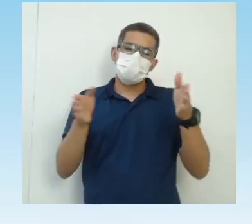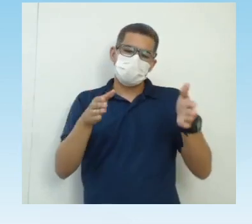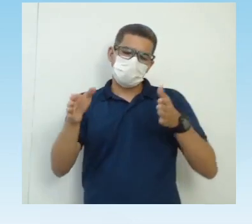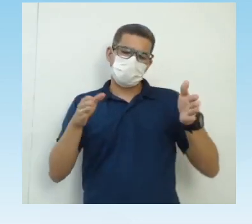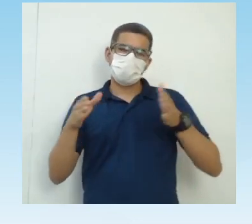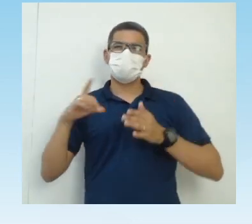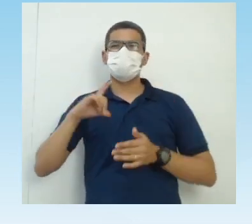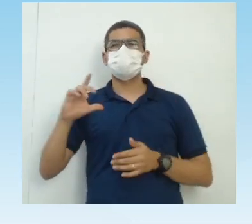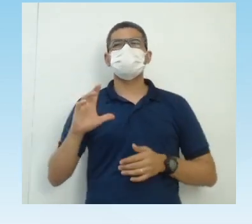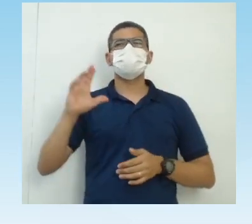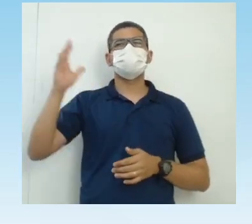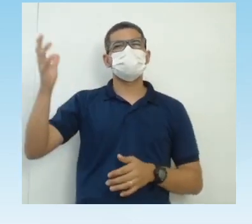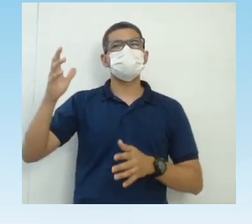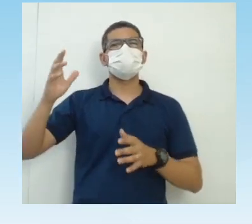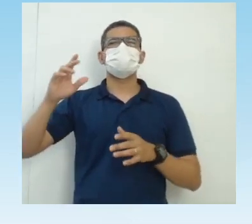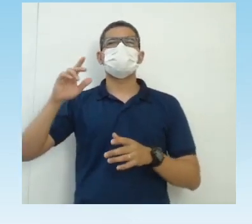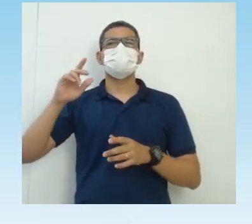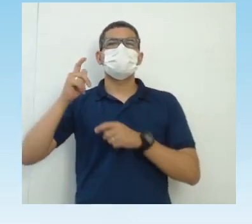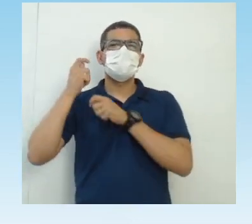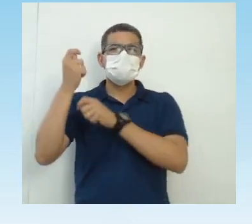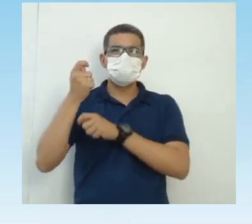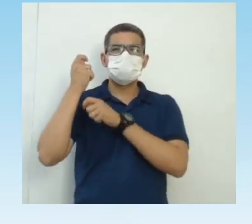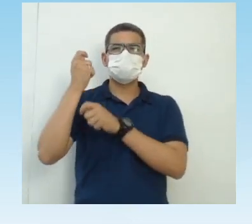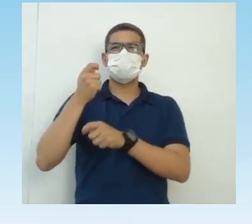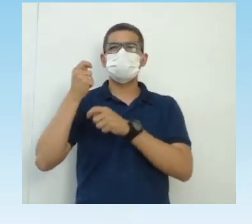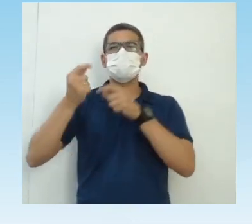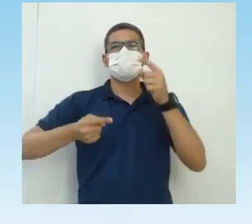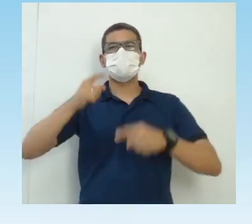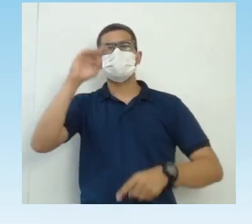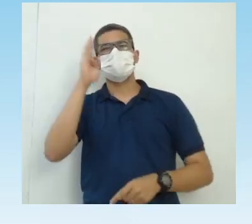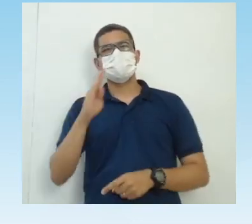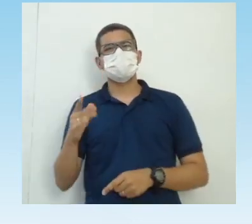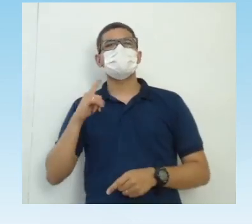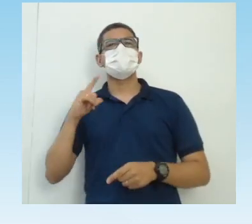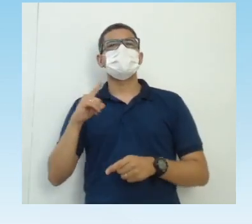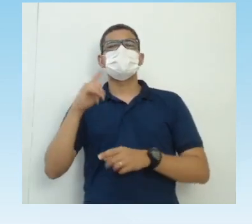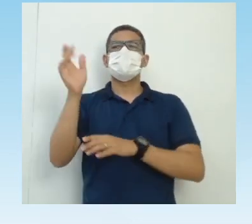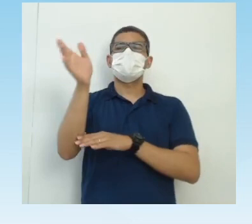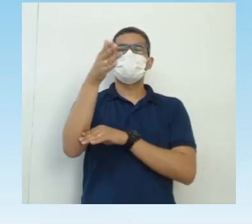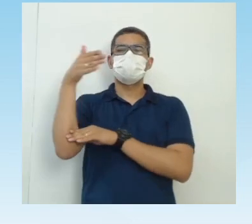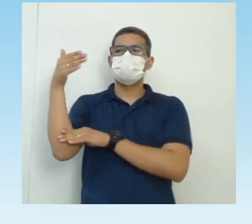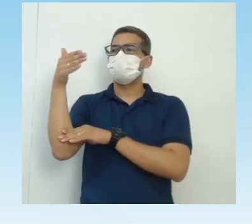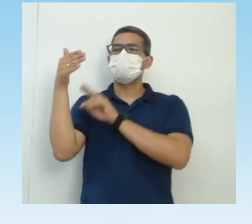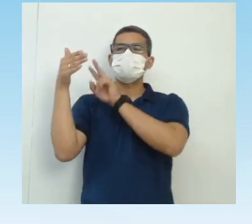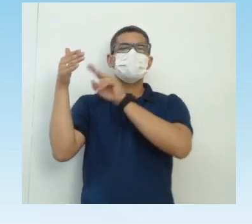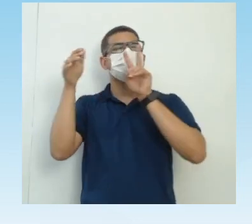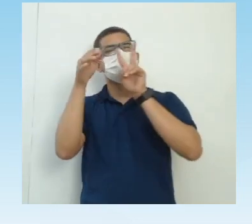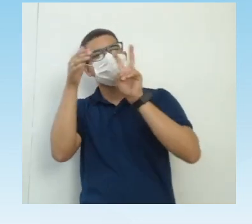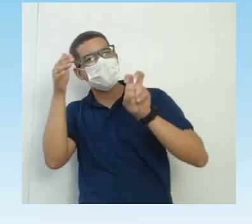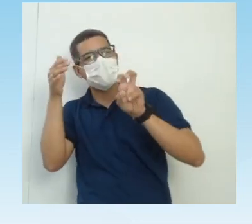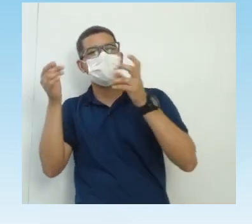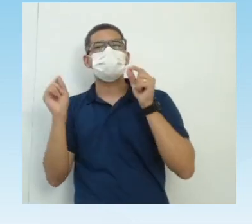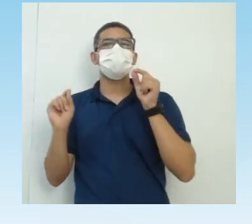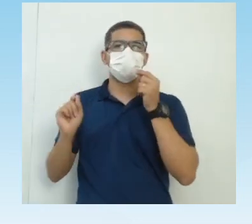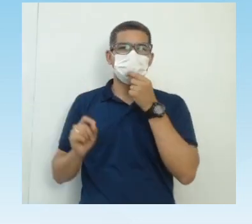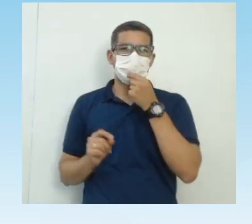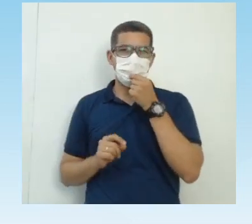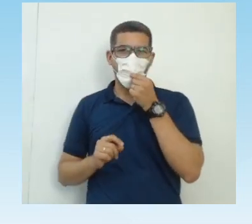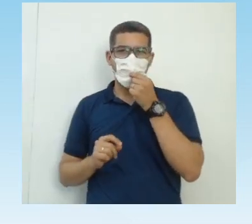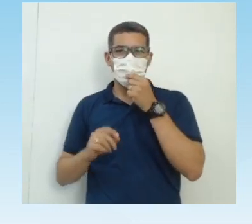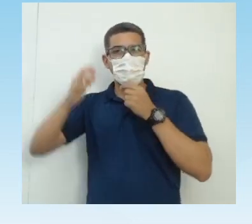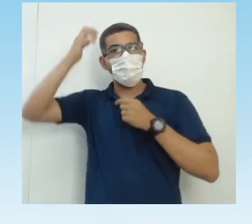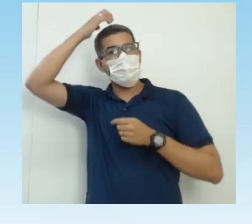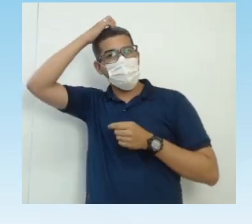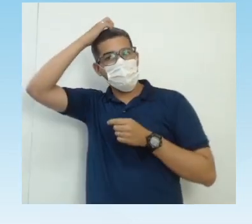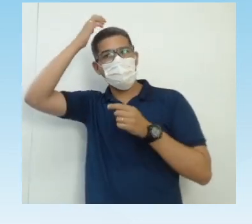várias contestações do sistema político brasileiro, os quais tinham entre suas bandeiras o quê? Letra A. O fim da monarquia